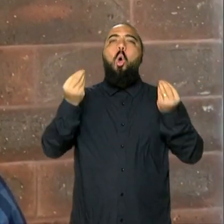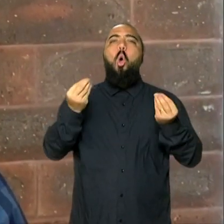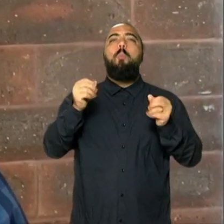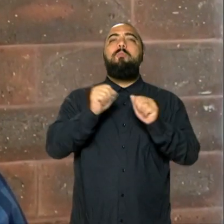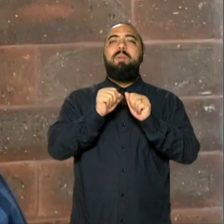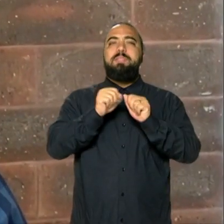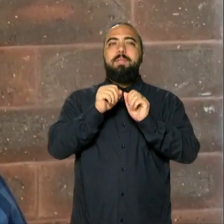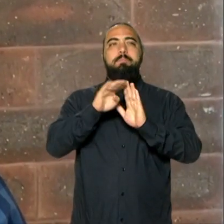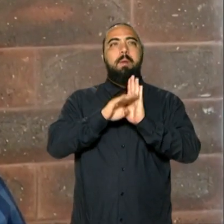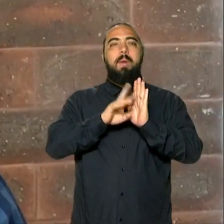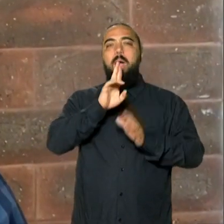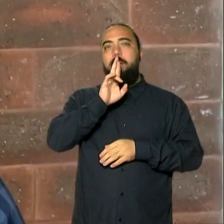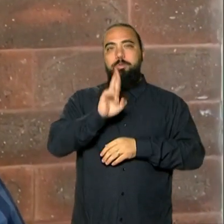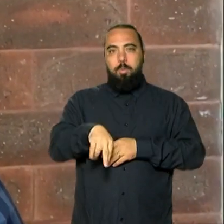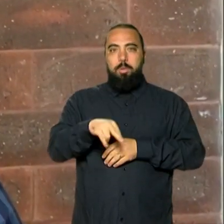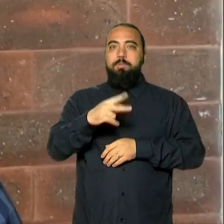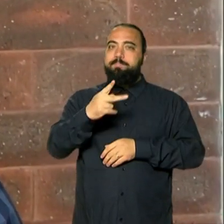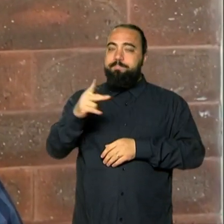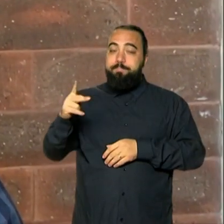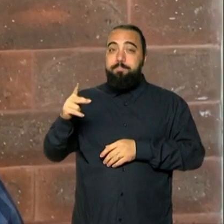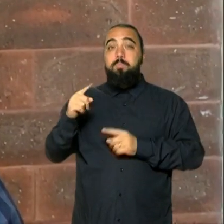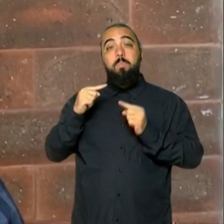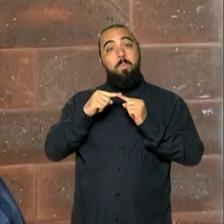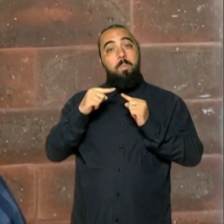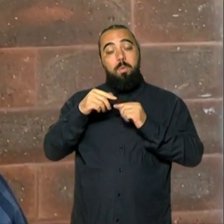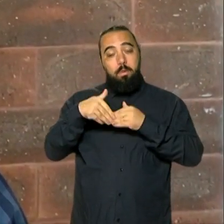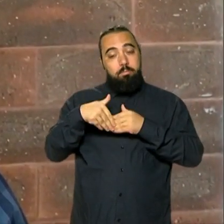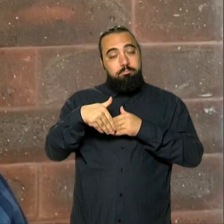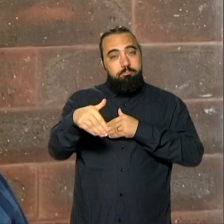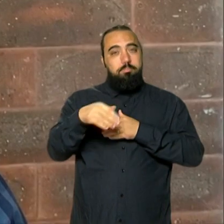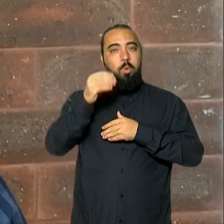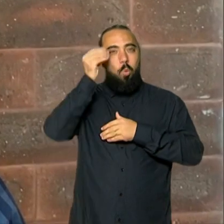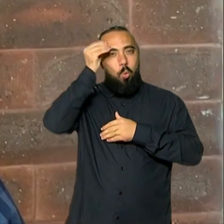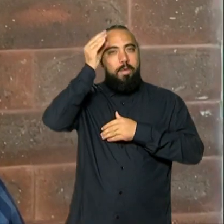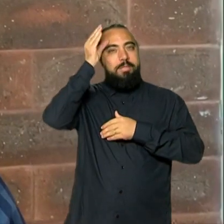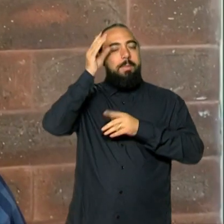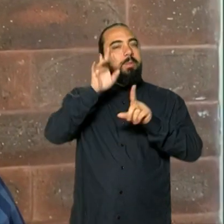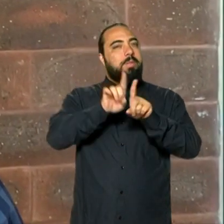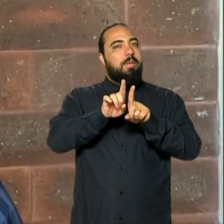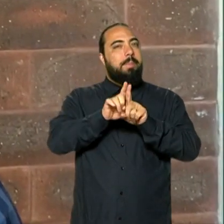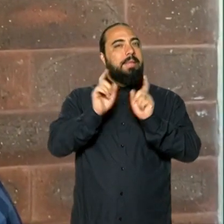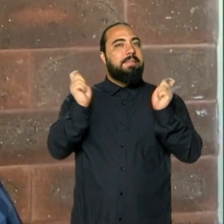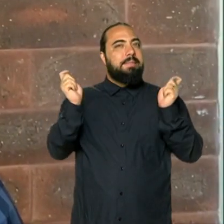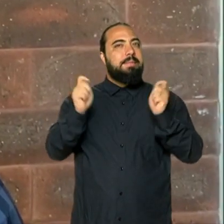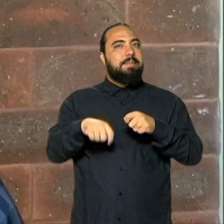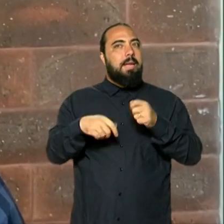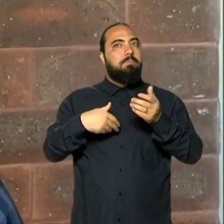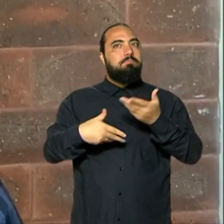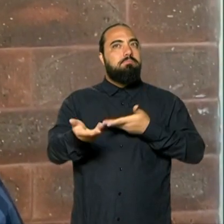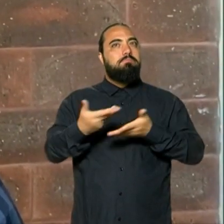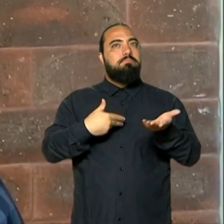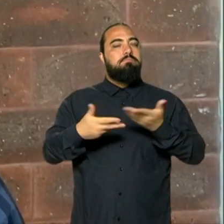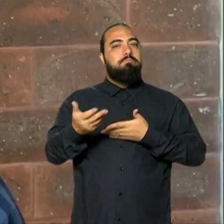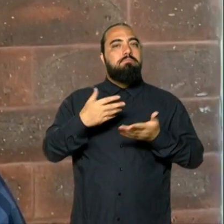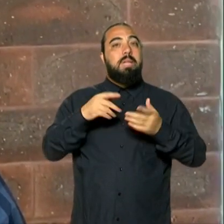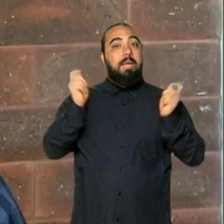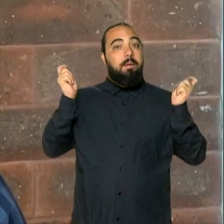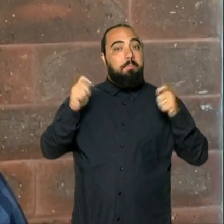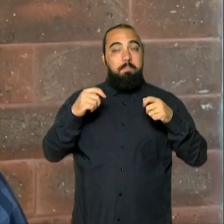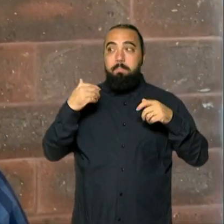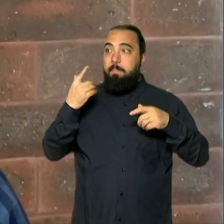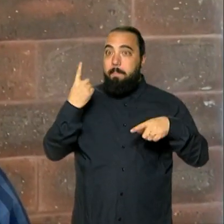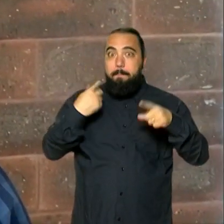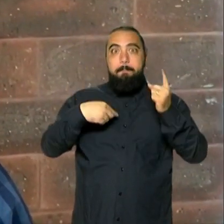padrão de respostas dela, e a partir desses conhecimentos nós podemos também começar a explorar